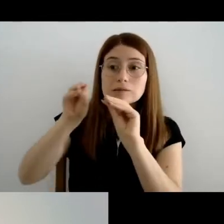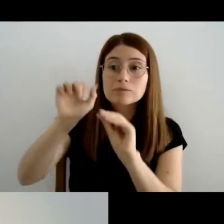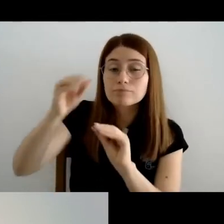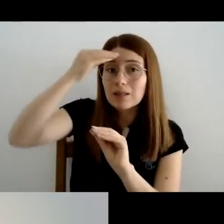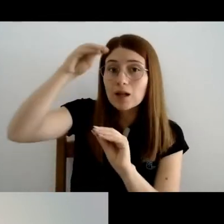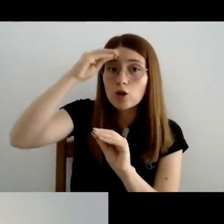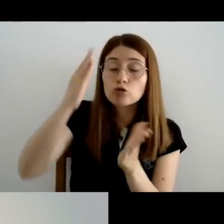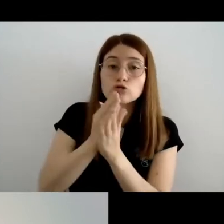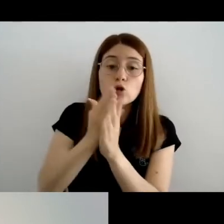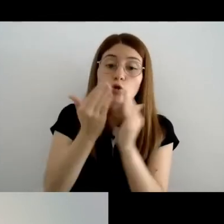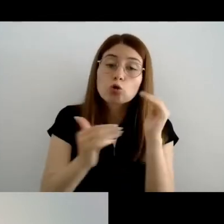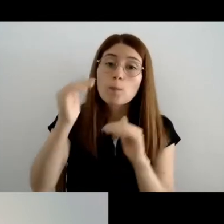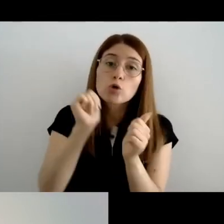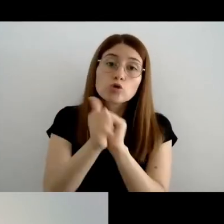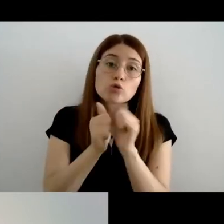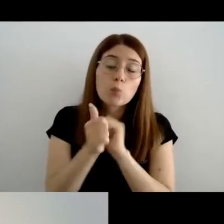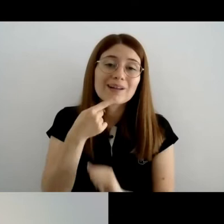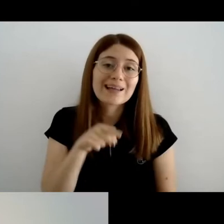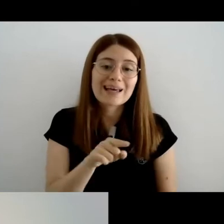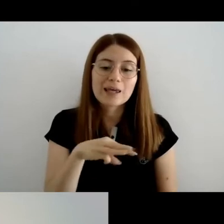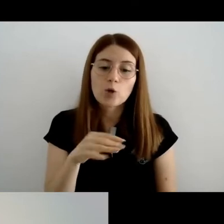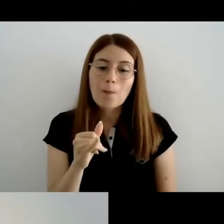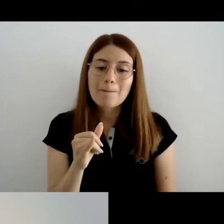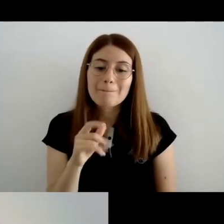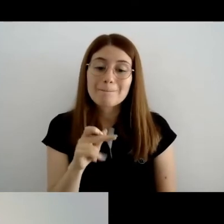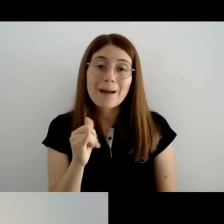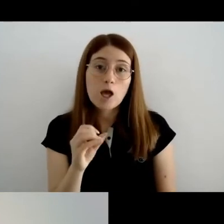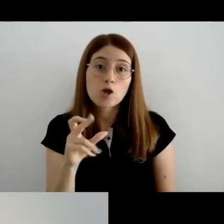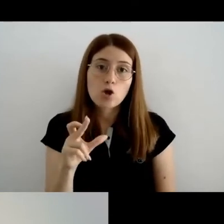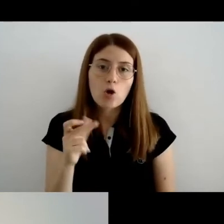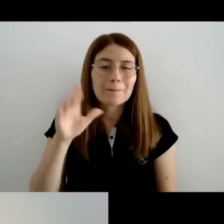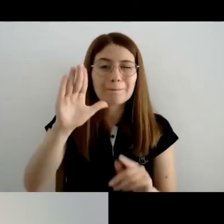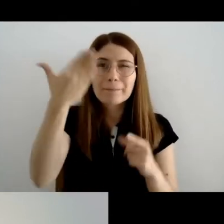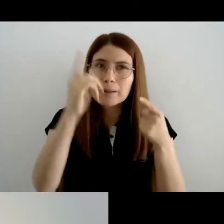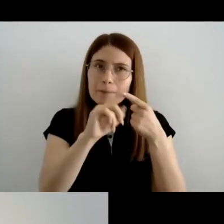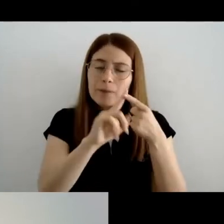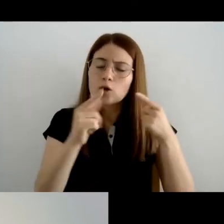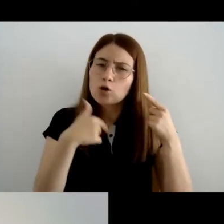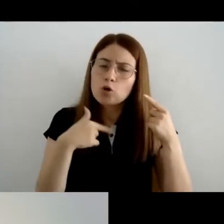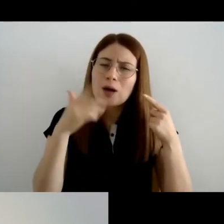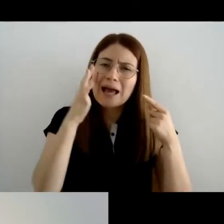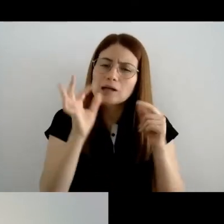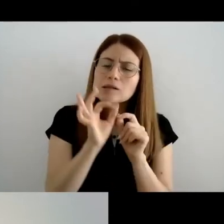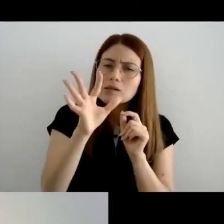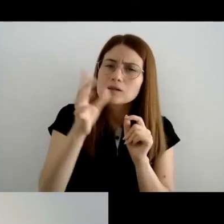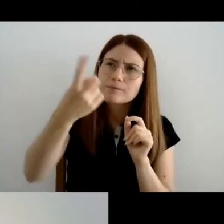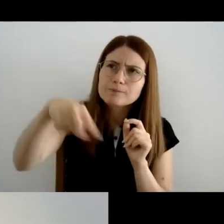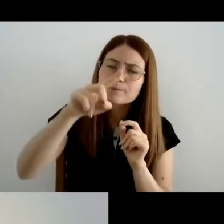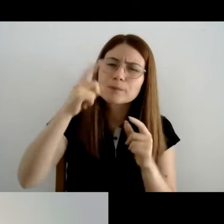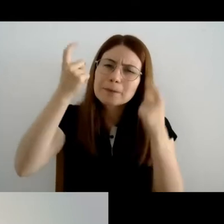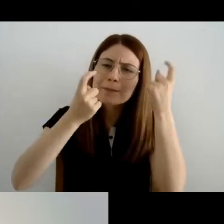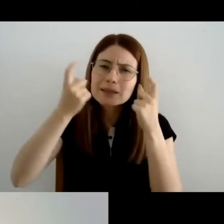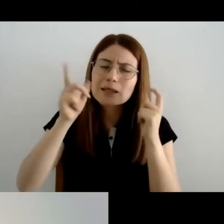Escola Superior de Desporto de Rio Maior. Primeiro grande ponto que eu queria colocar aqui à consideração, é importante nós pensarmos que nós, quando